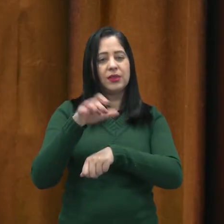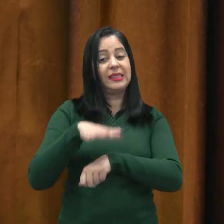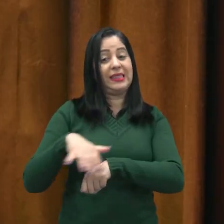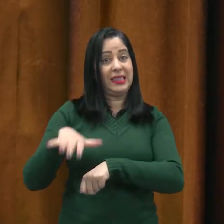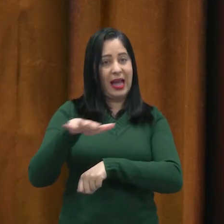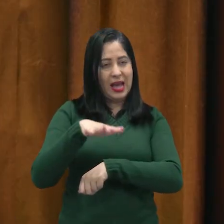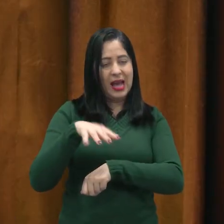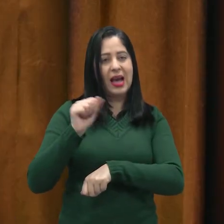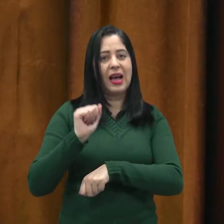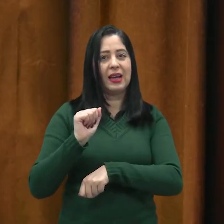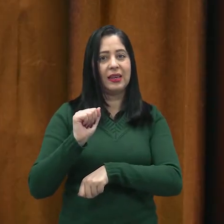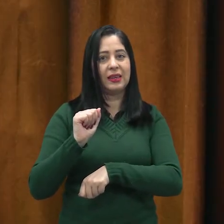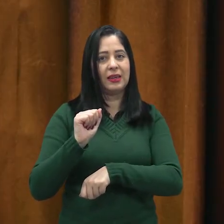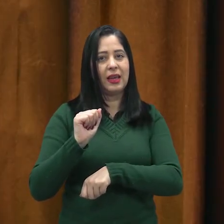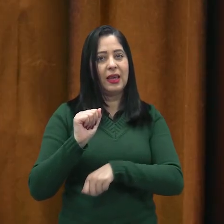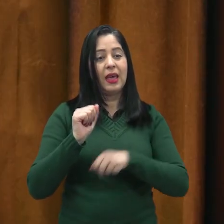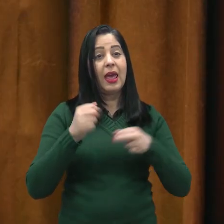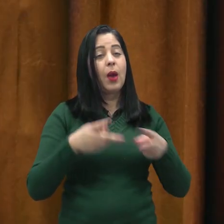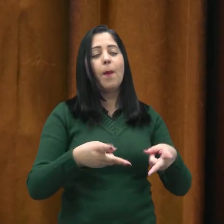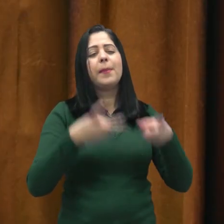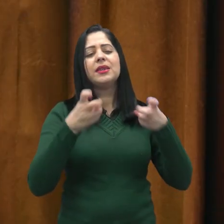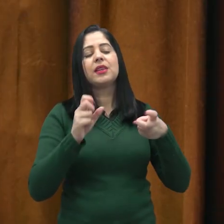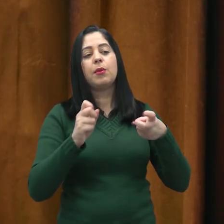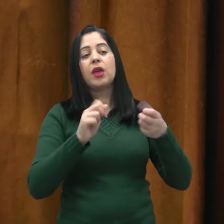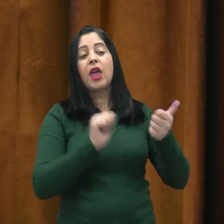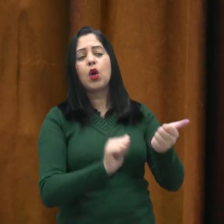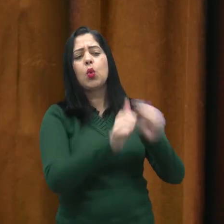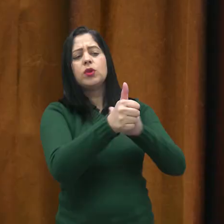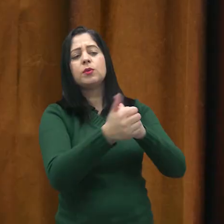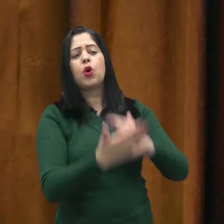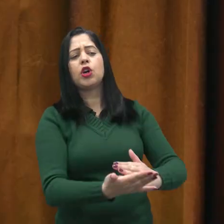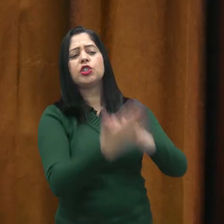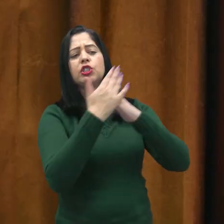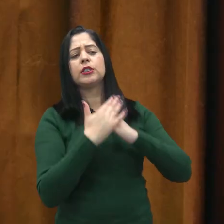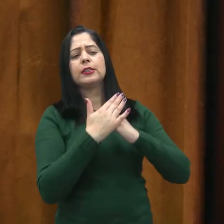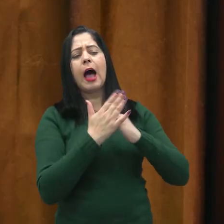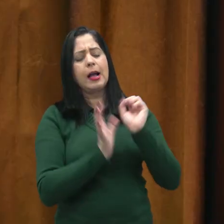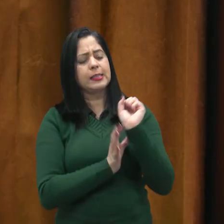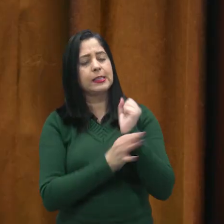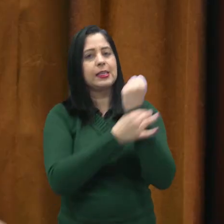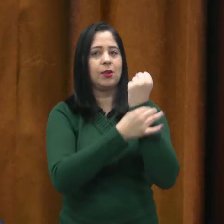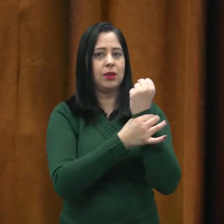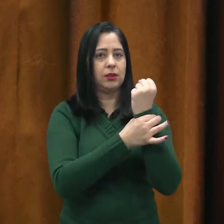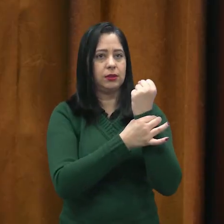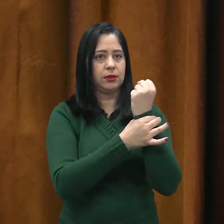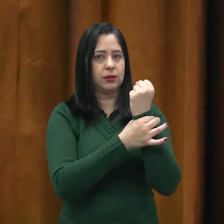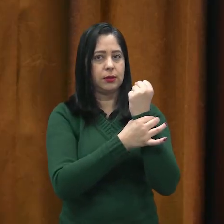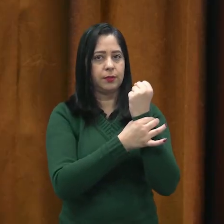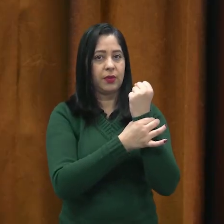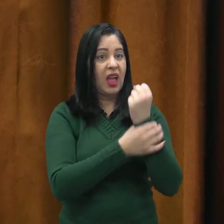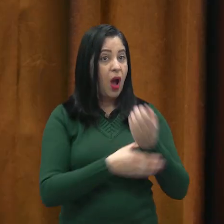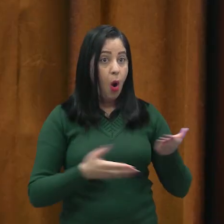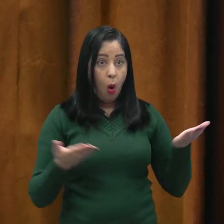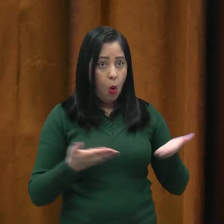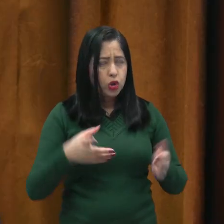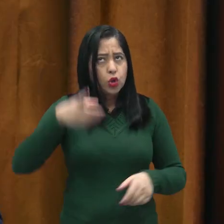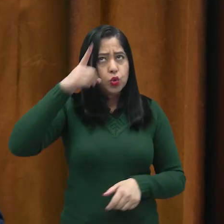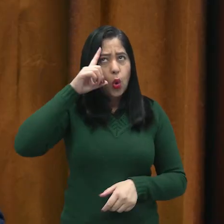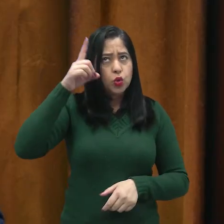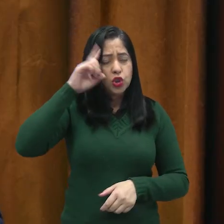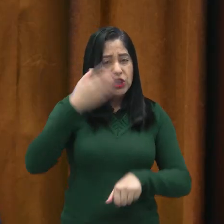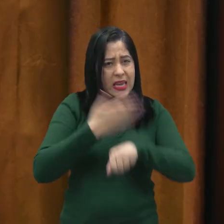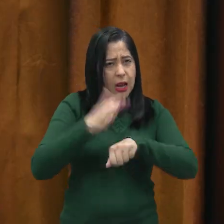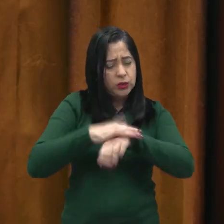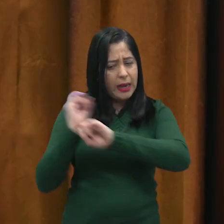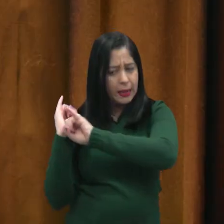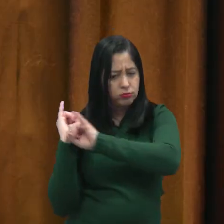na área pública, o esporte te traz mais autoconfiança para você estar trabalhando. Hoje eu só faço esporte por lazer. Eu treino jiu-jitsu quase